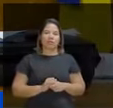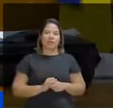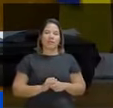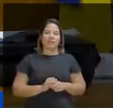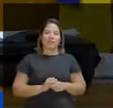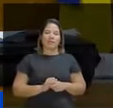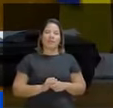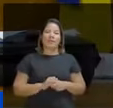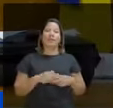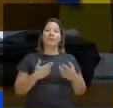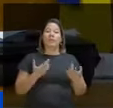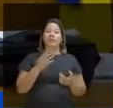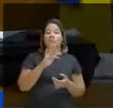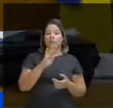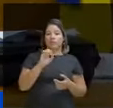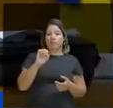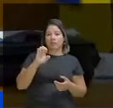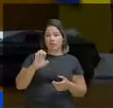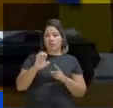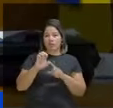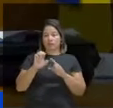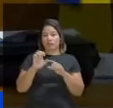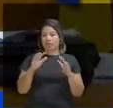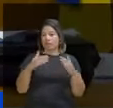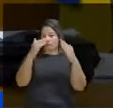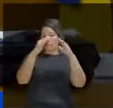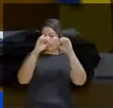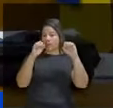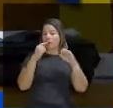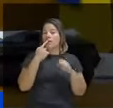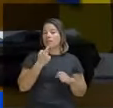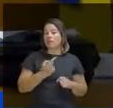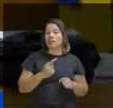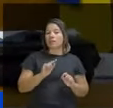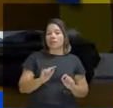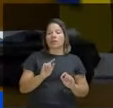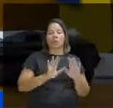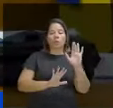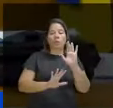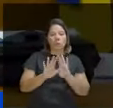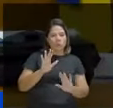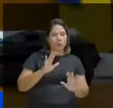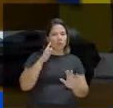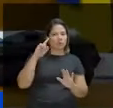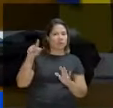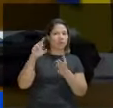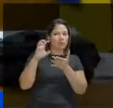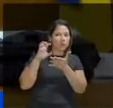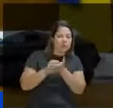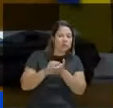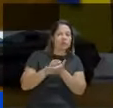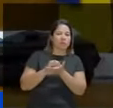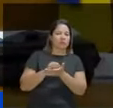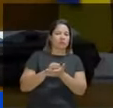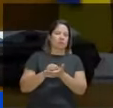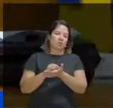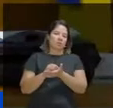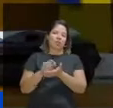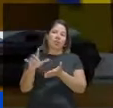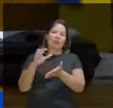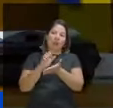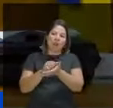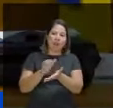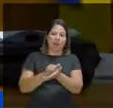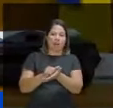nessas nossas resoluções para esse ano, todo um cuidado que nós temos que ter no registro de candidatura. E o que nós estamos fazendo